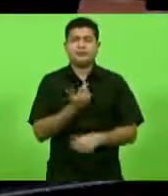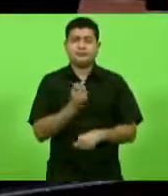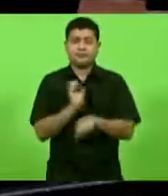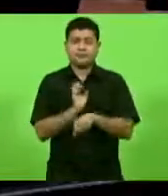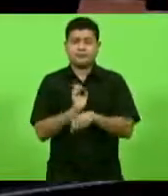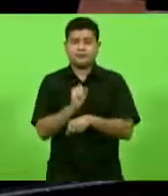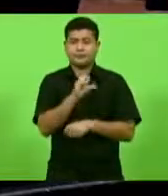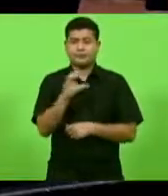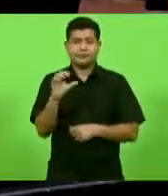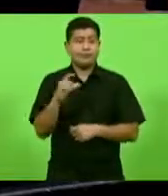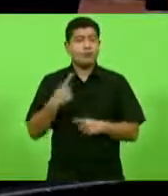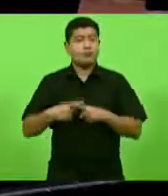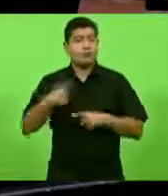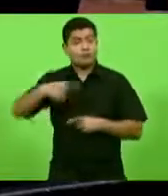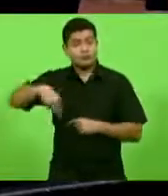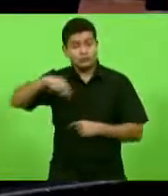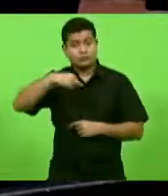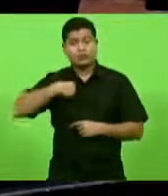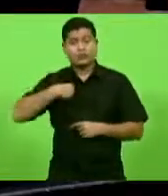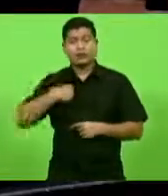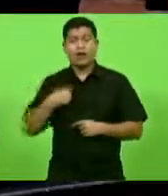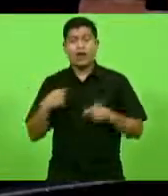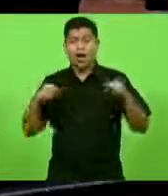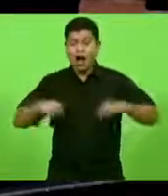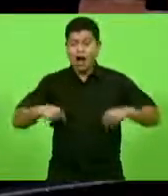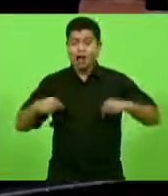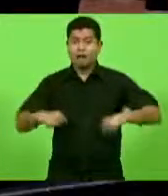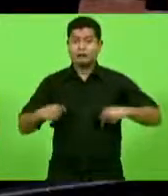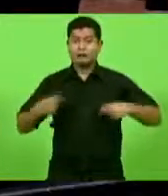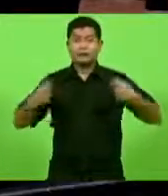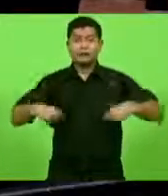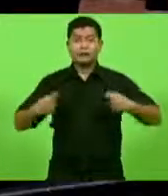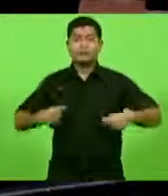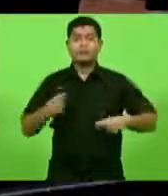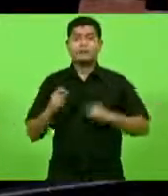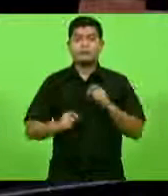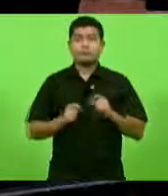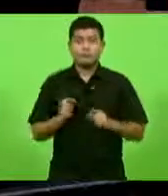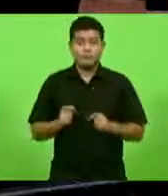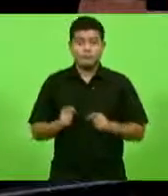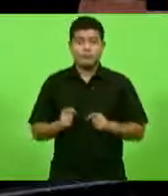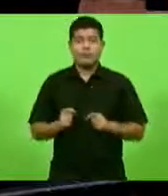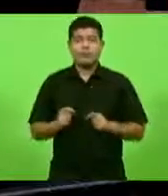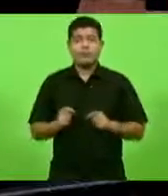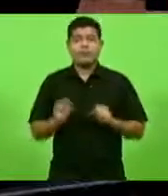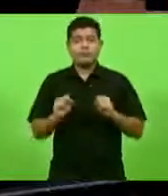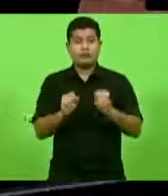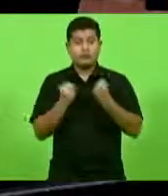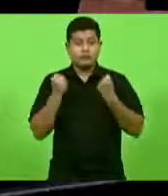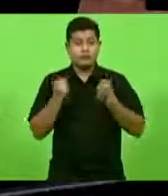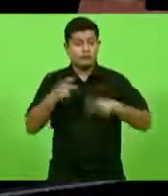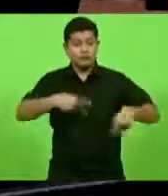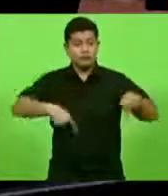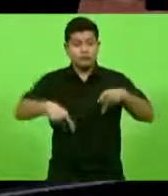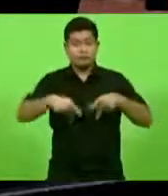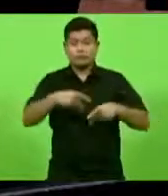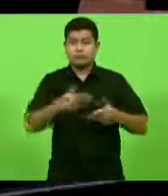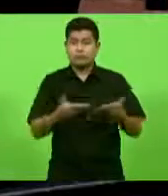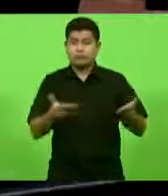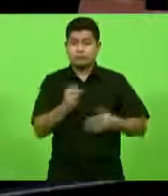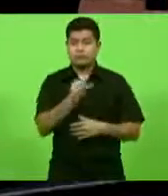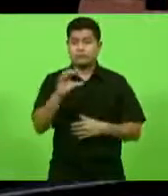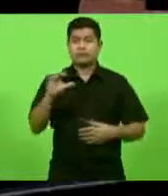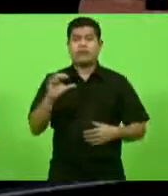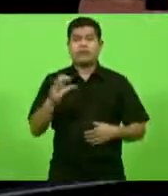nós, acima de qualquer coisa, precisamos e devemos defender o povo catarinense. E aí, já